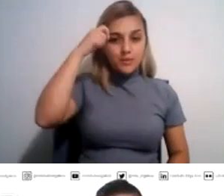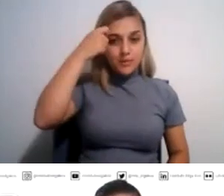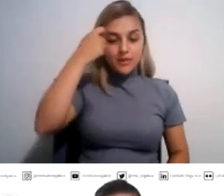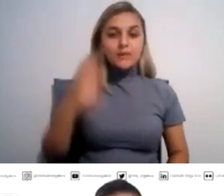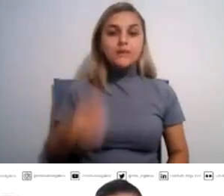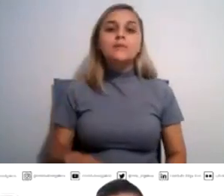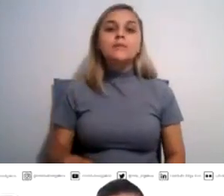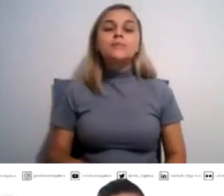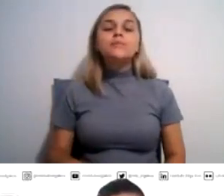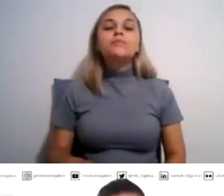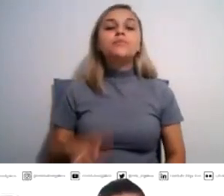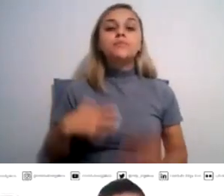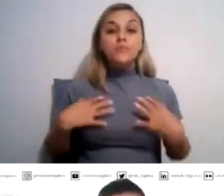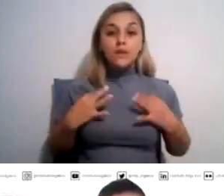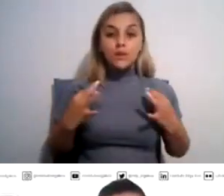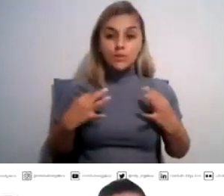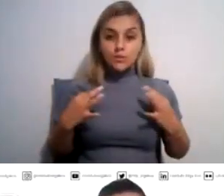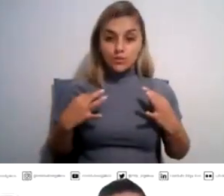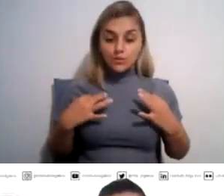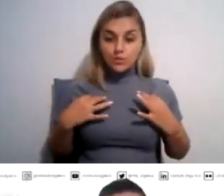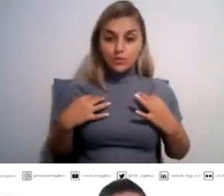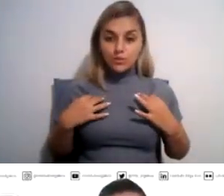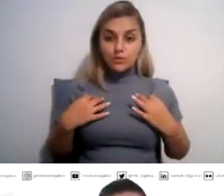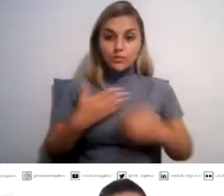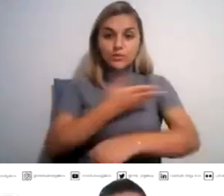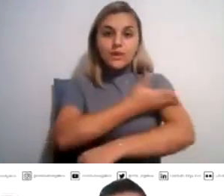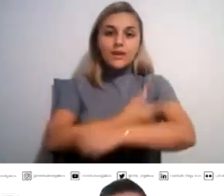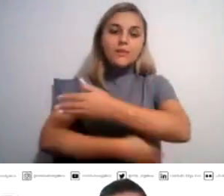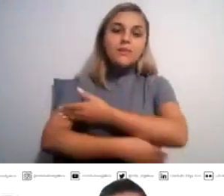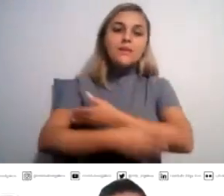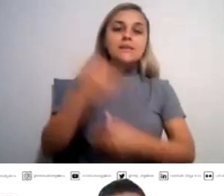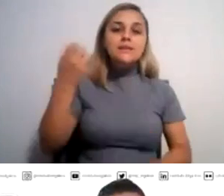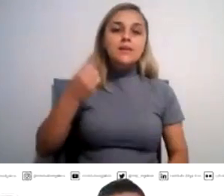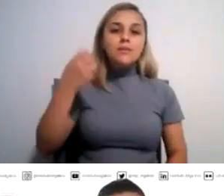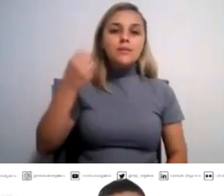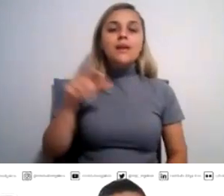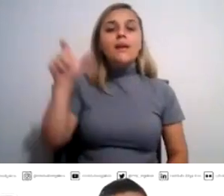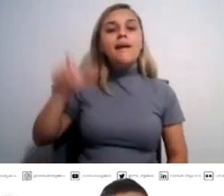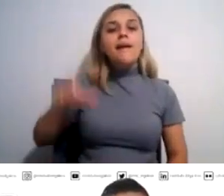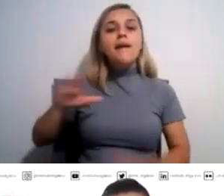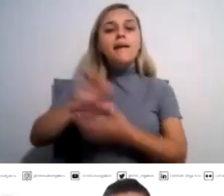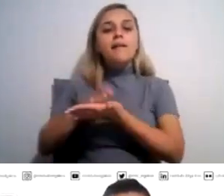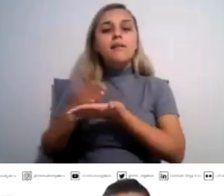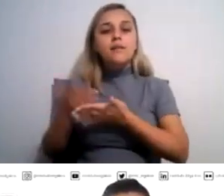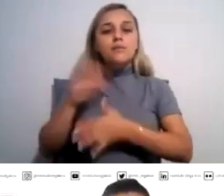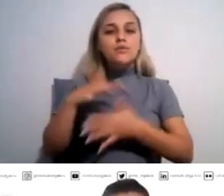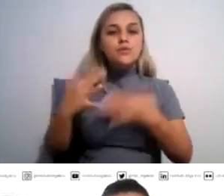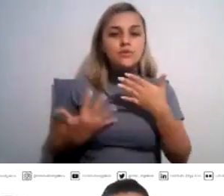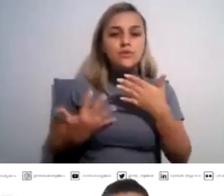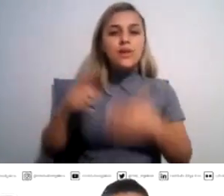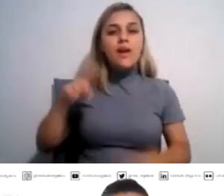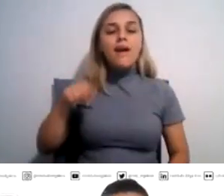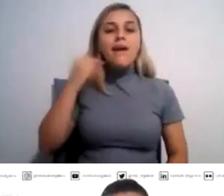uma camisa branca. A intérprete de Libras é a Yasmin, ela é